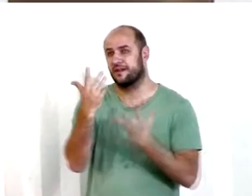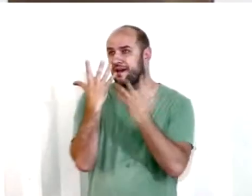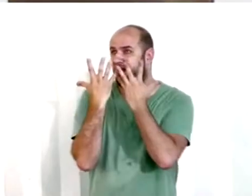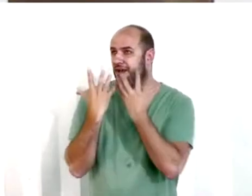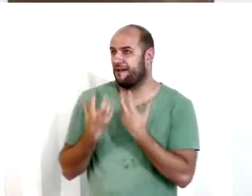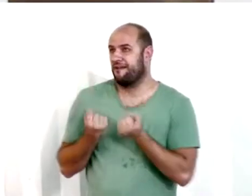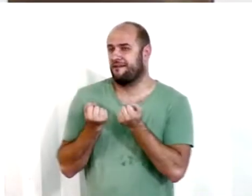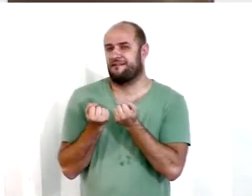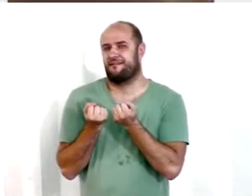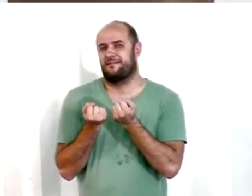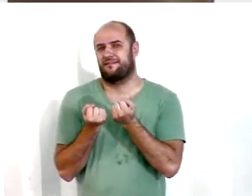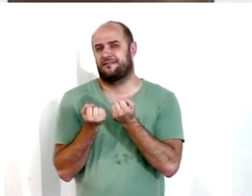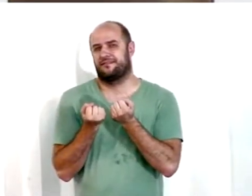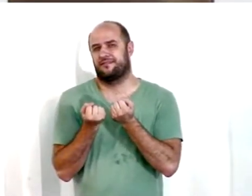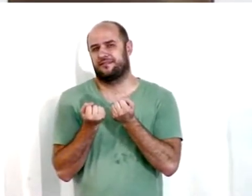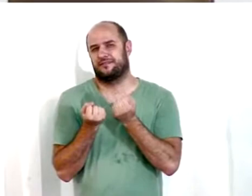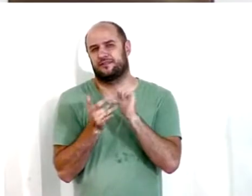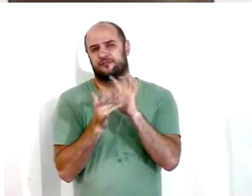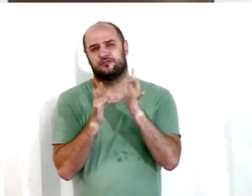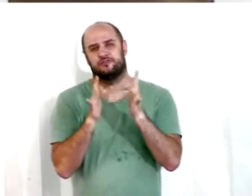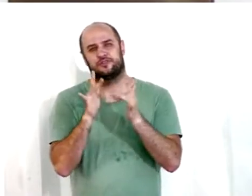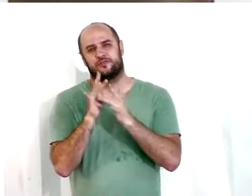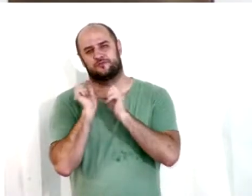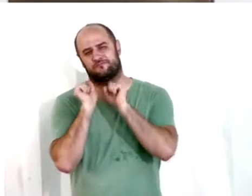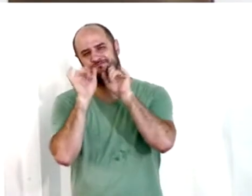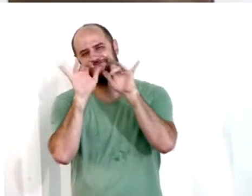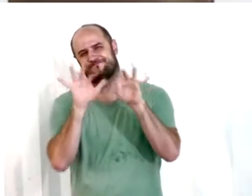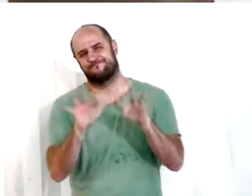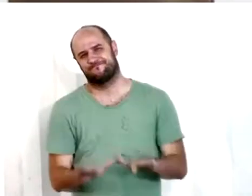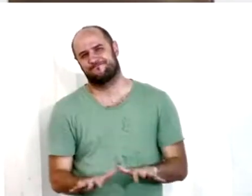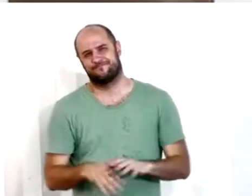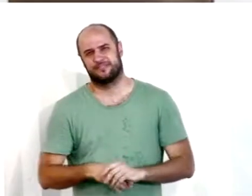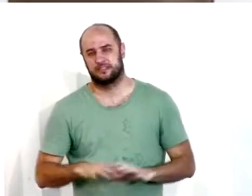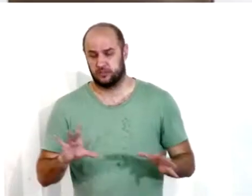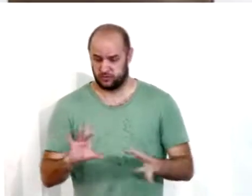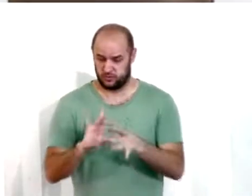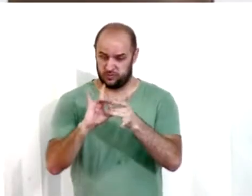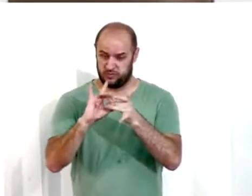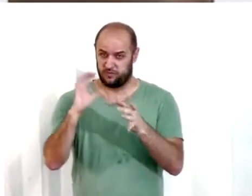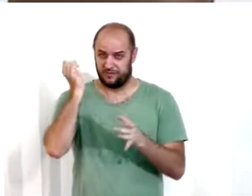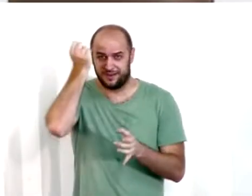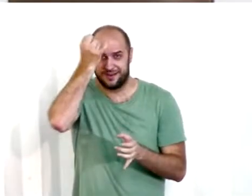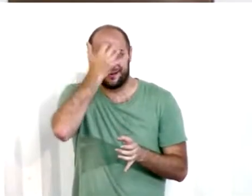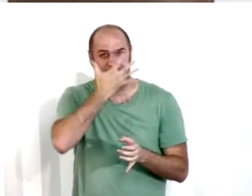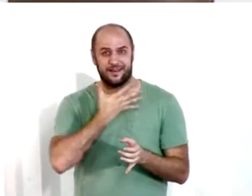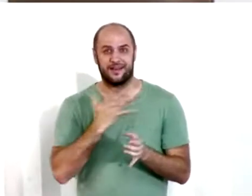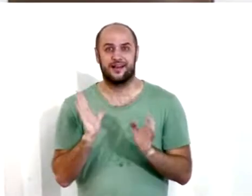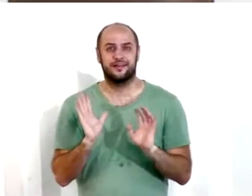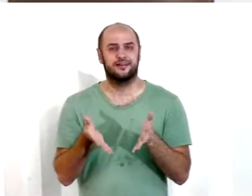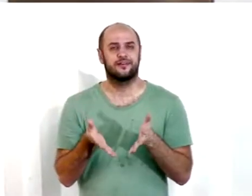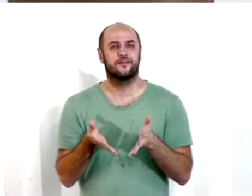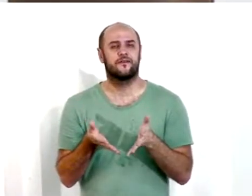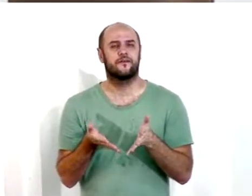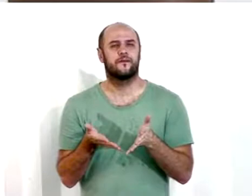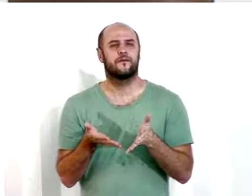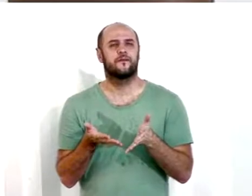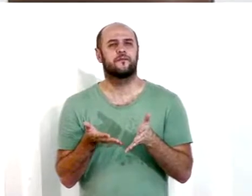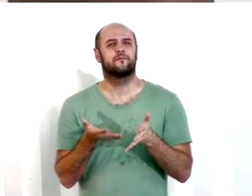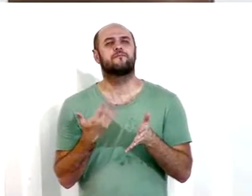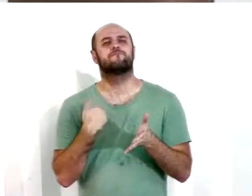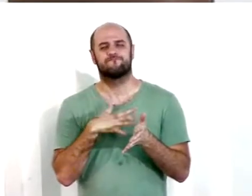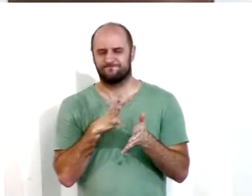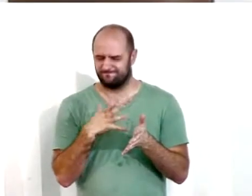recebê-la através da morte e ressurreição de Cristo. E essa aliança de graça agora, nós a